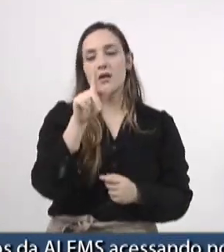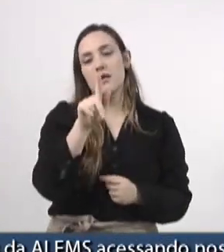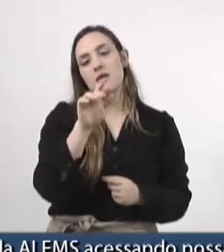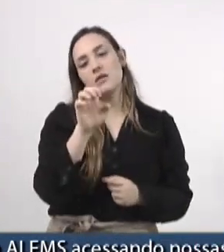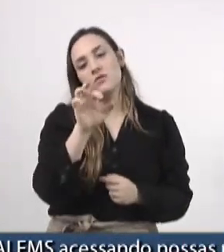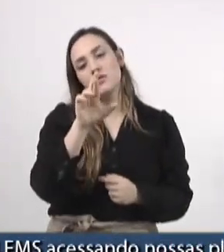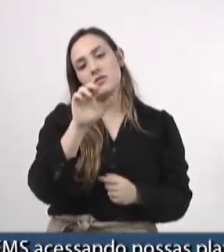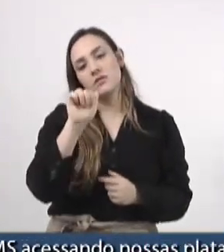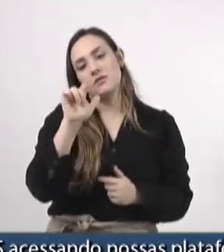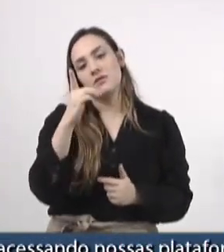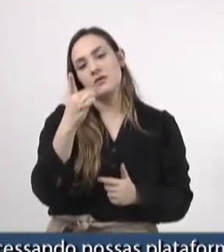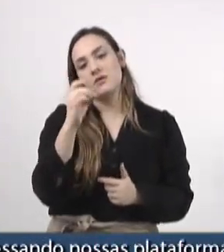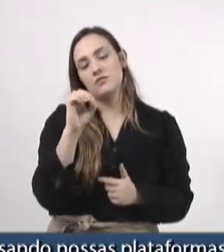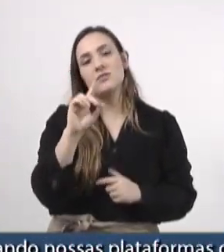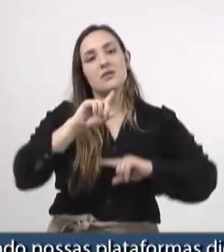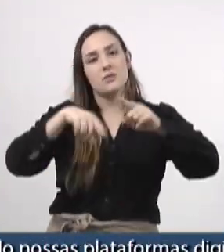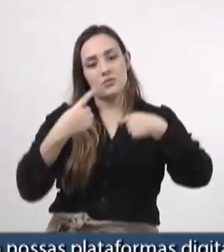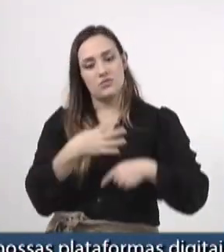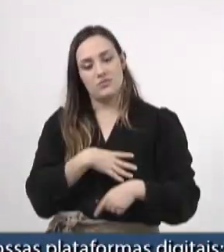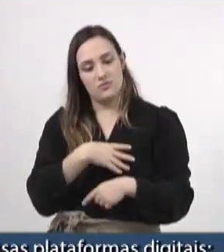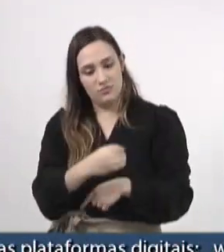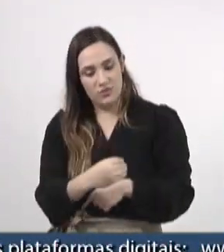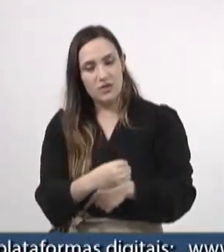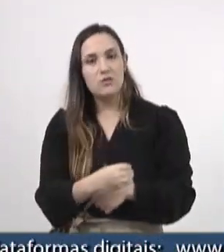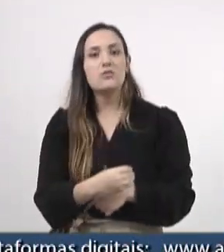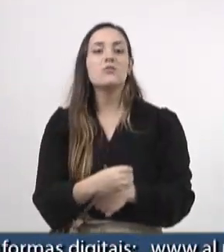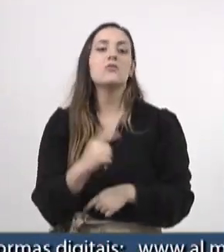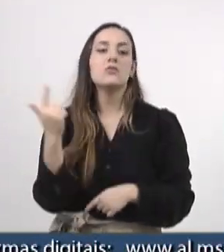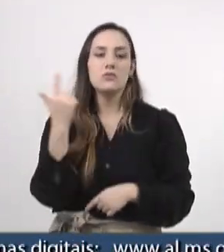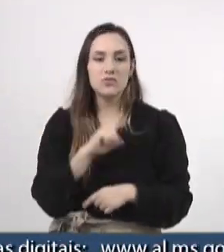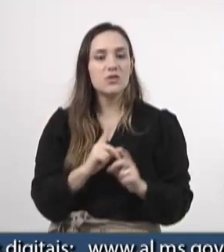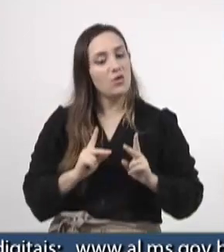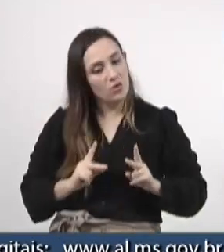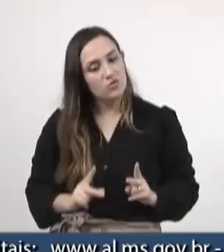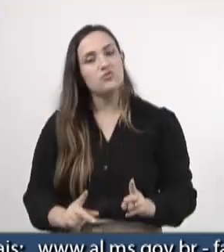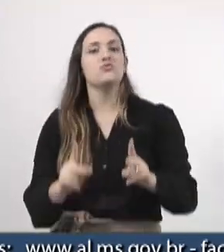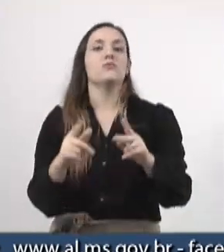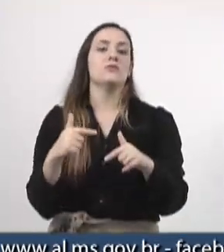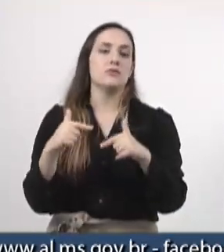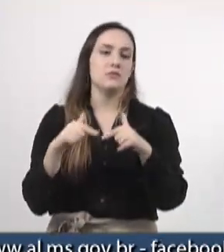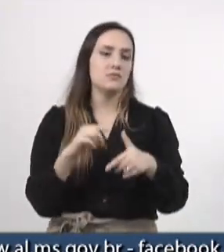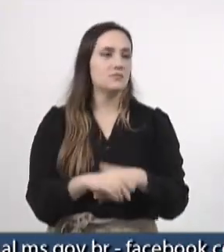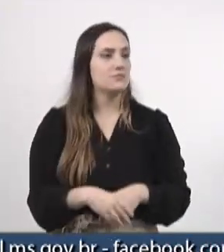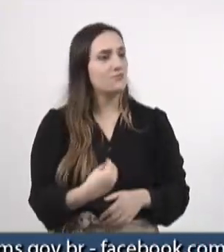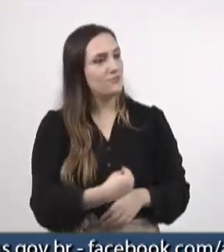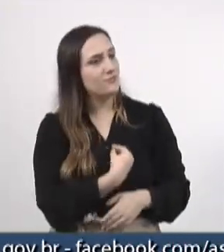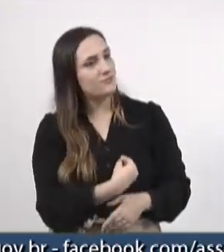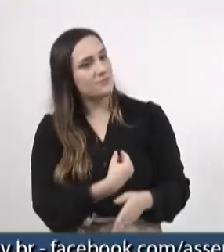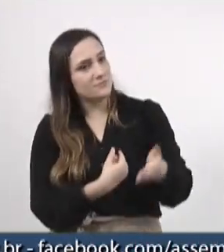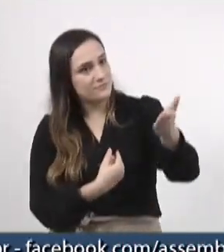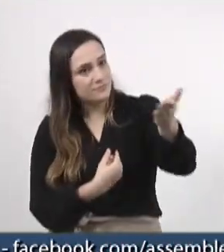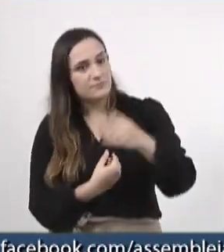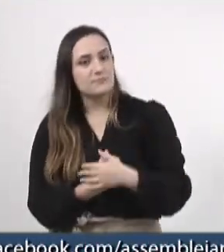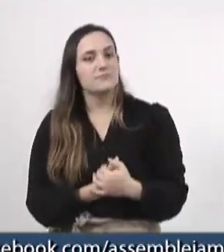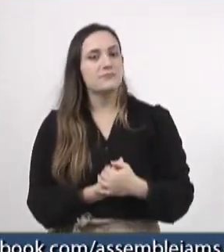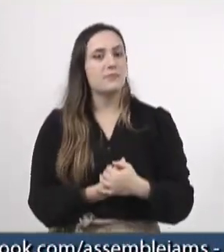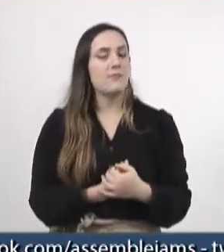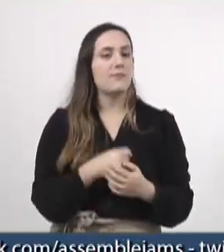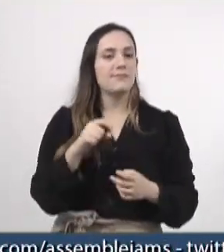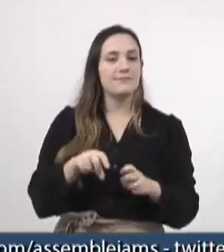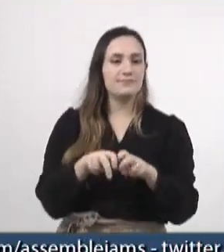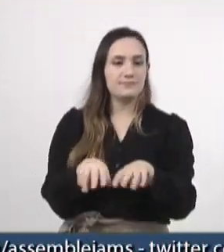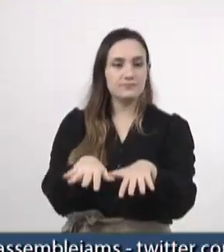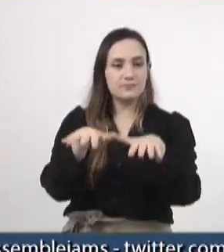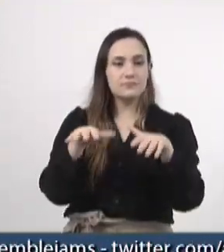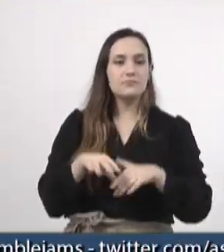depois para seu filho Geraldo de Souza Carvalho Júnior, que inclusive está aqui, senhor presidente, no plenário,